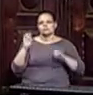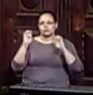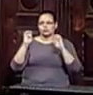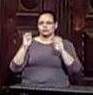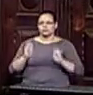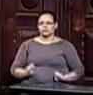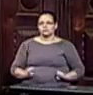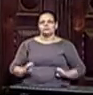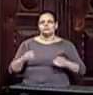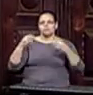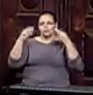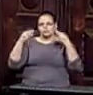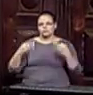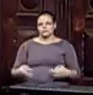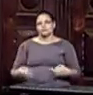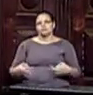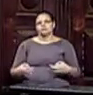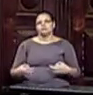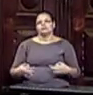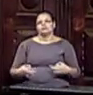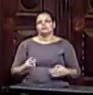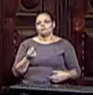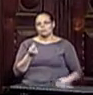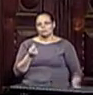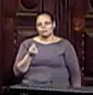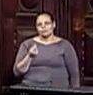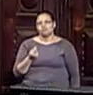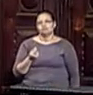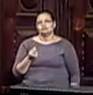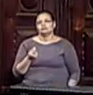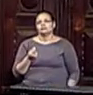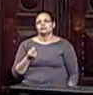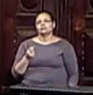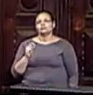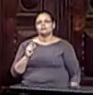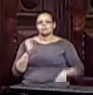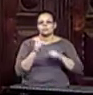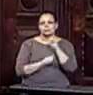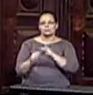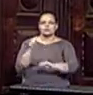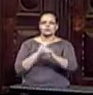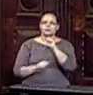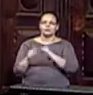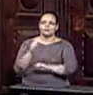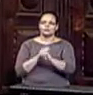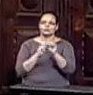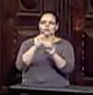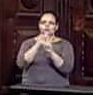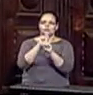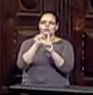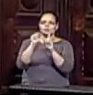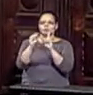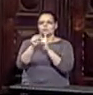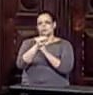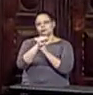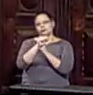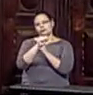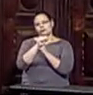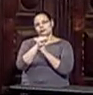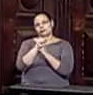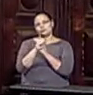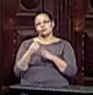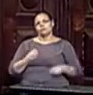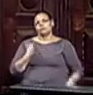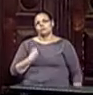ética, moral, financeira, econômica e social